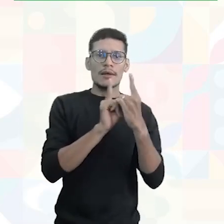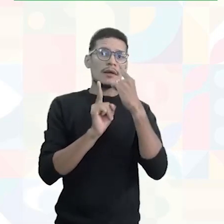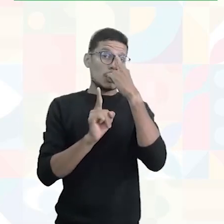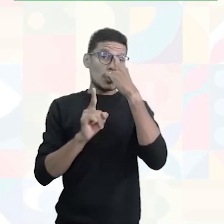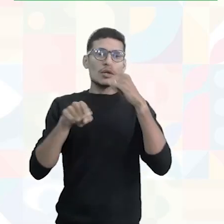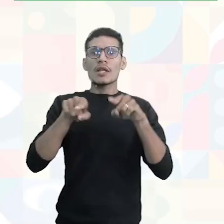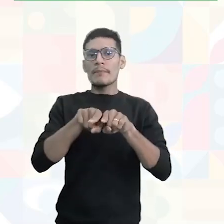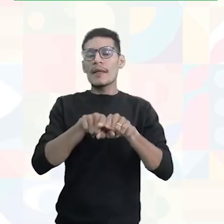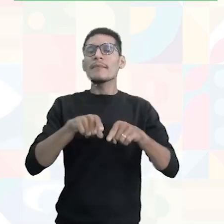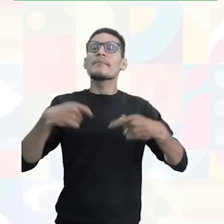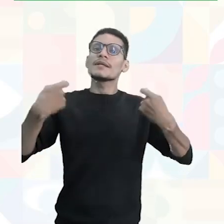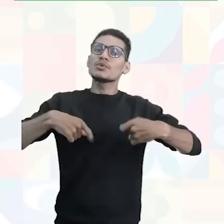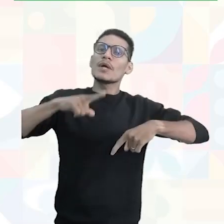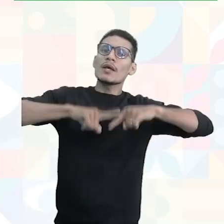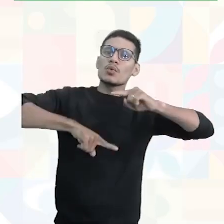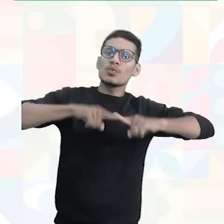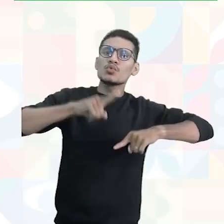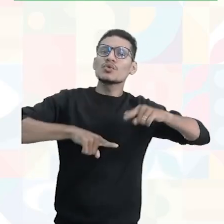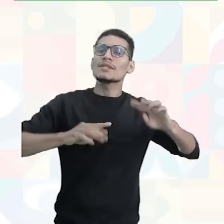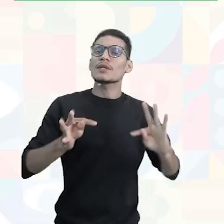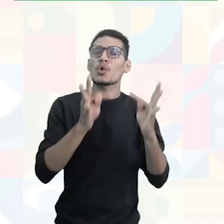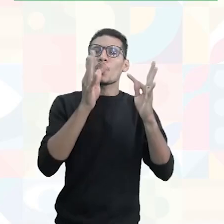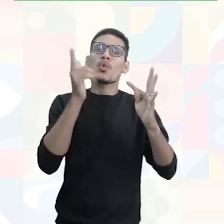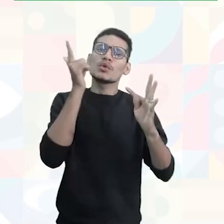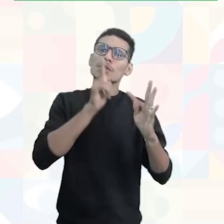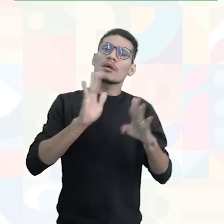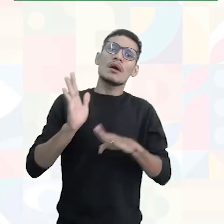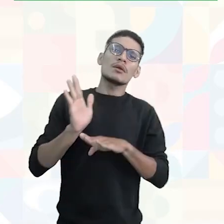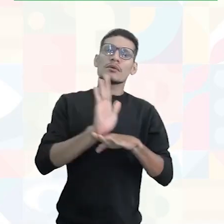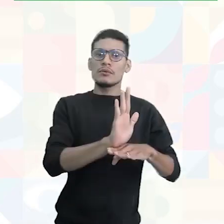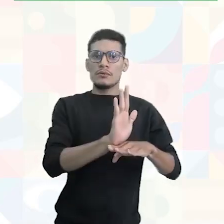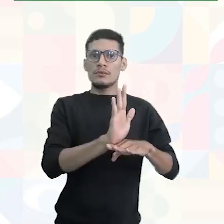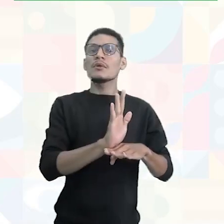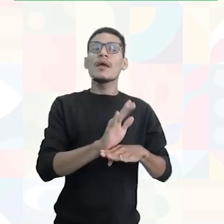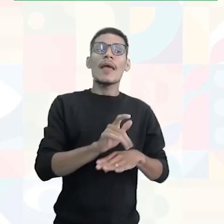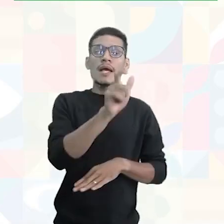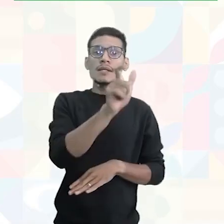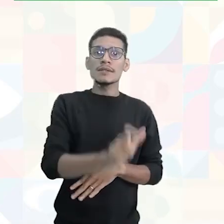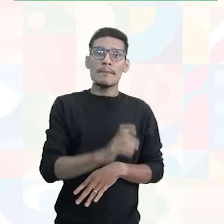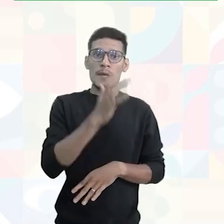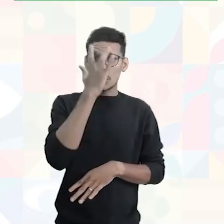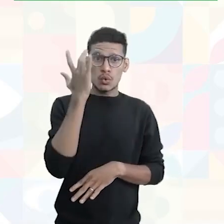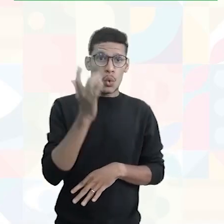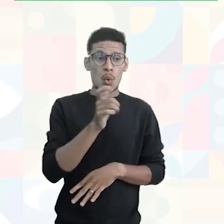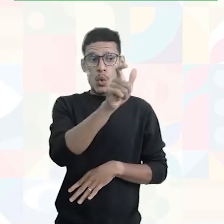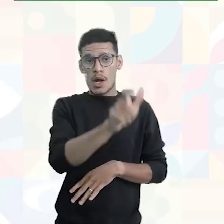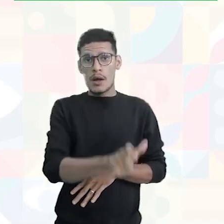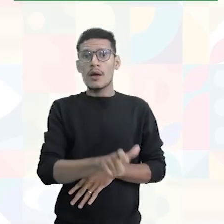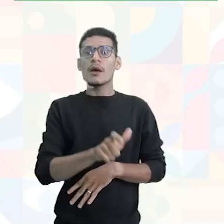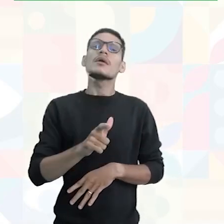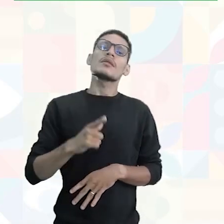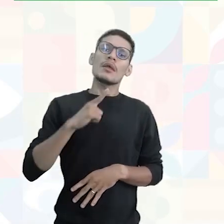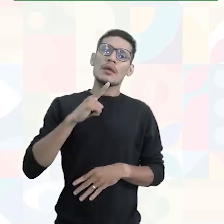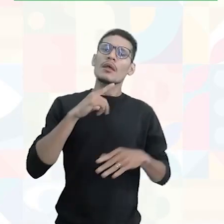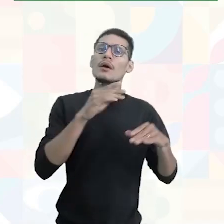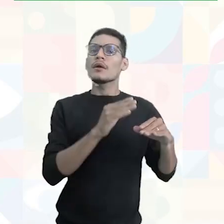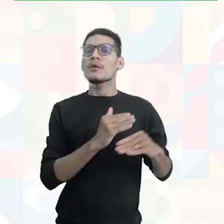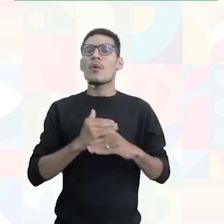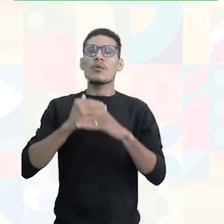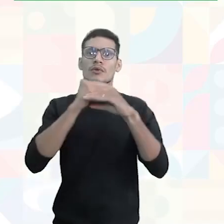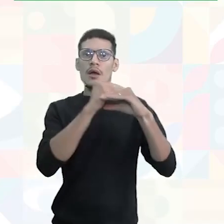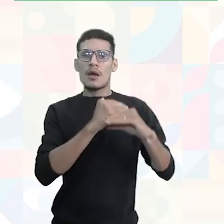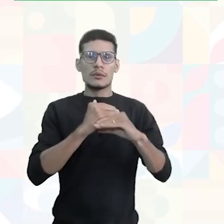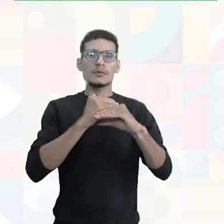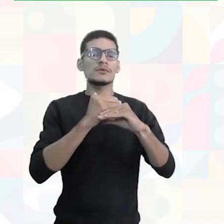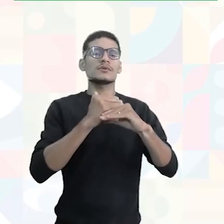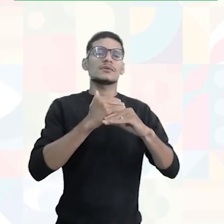ter recursos tecnológicos que sirvam de amparo para que essa pessoa tenha a igualdade ali